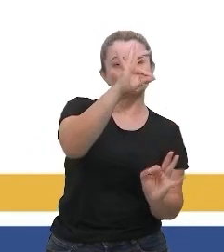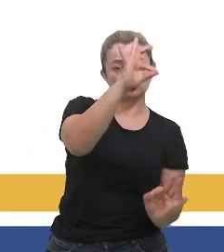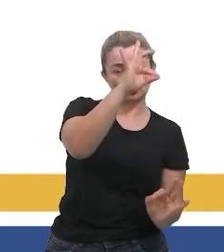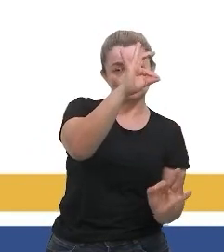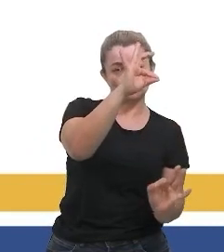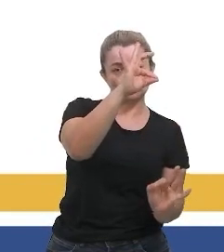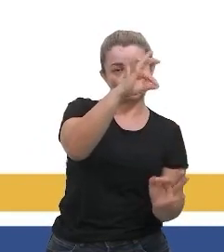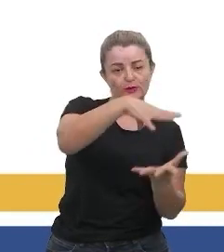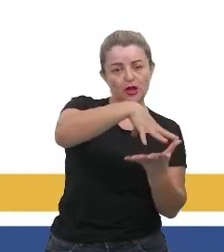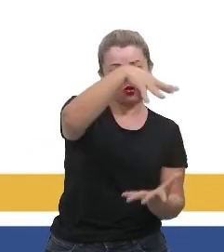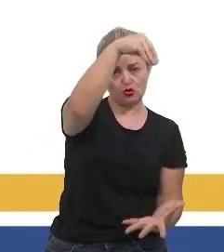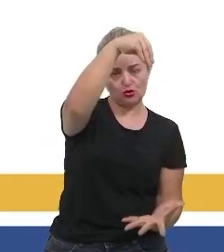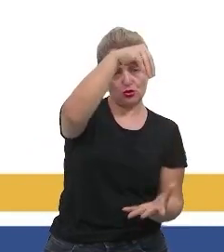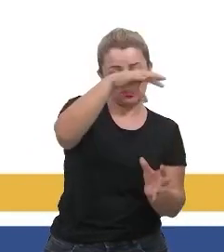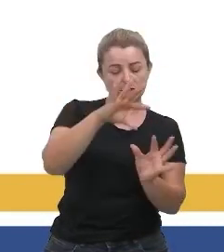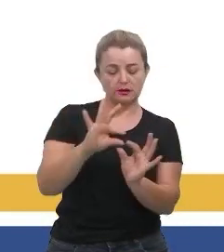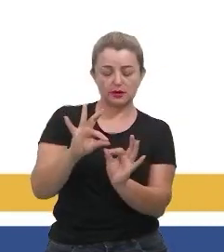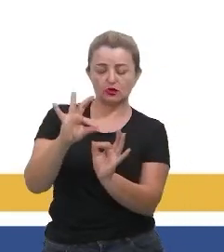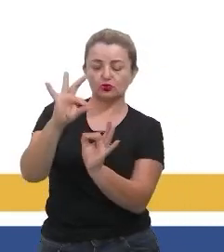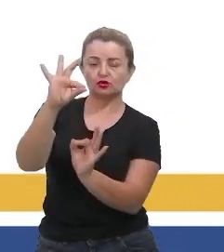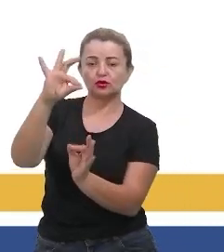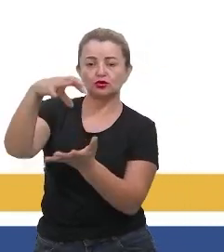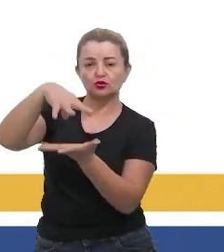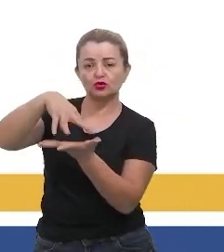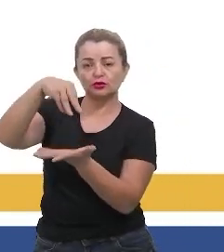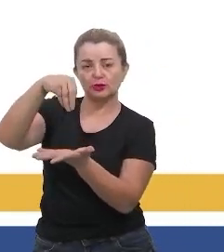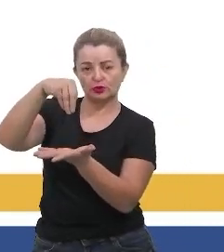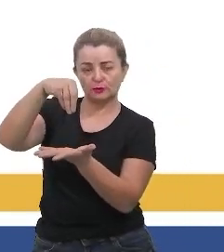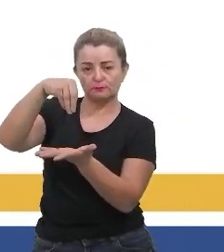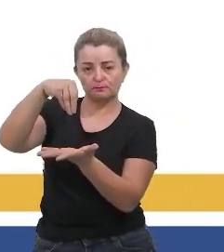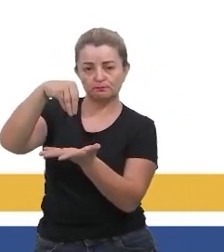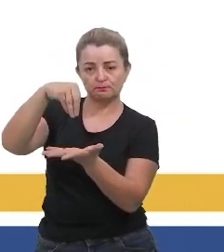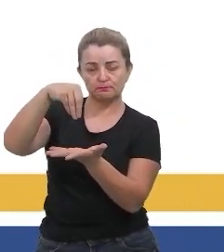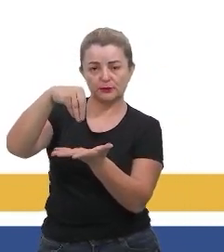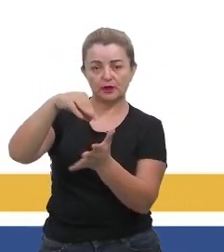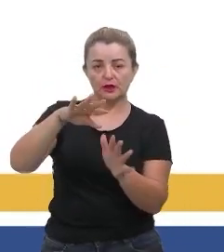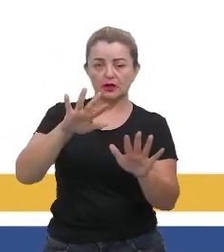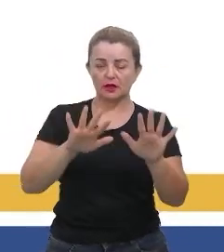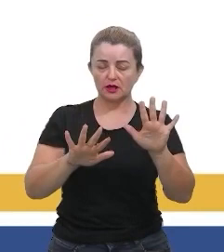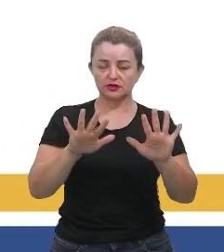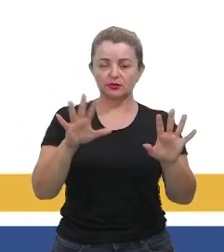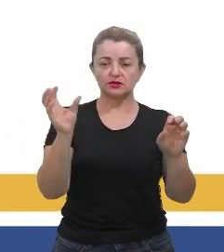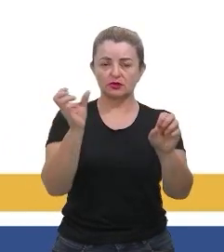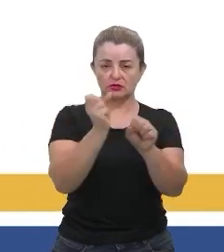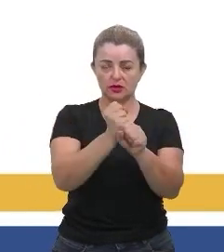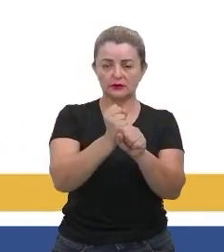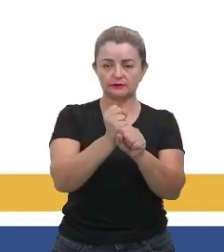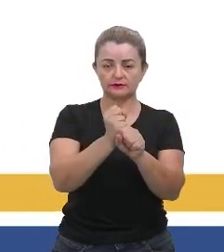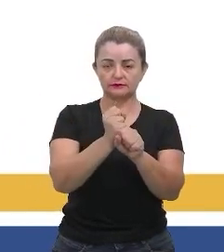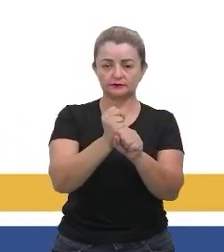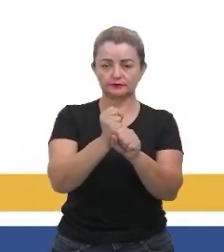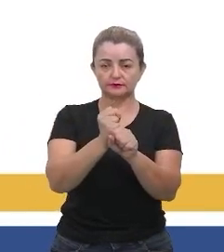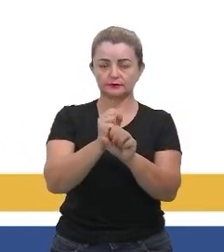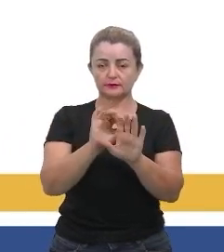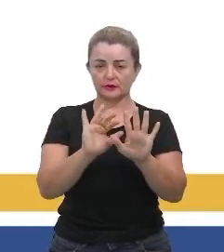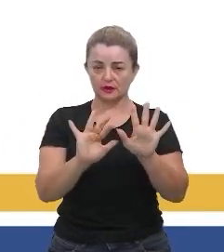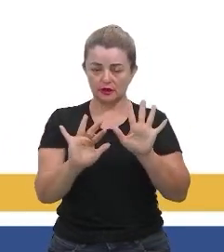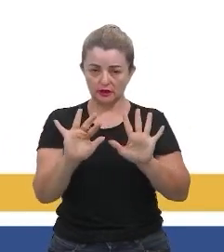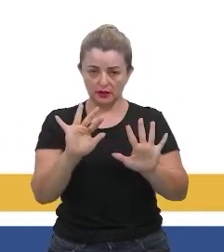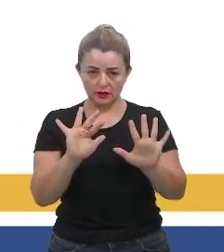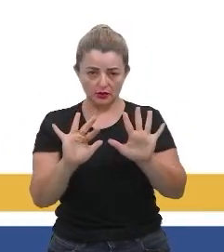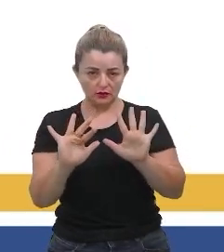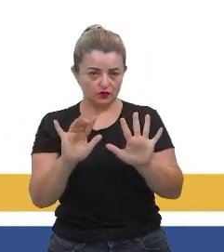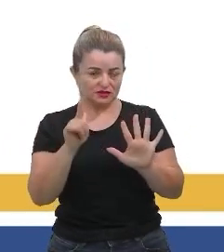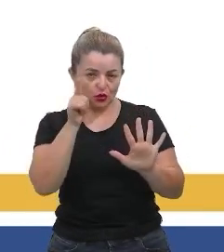a altura do cone maior e já pode trabalhar o cálculo direto já, sem precisar fazer as etapas que eu vou fazer agora. Mas vamos lá, vamos dizer que você